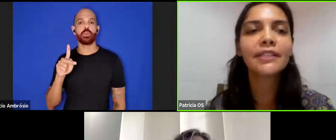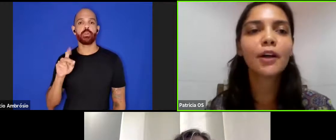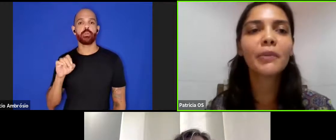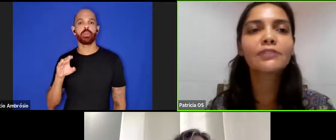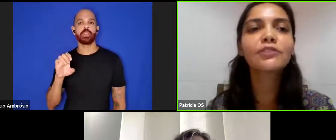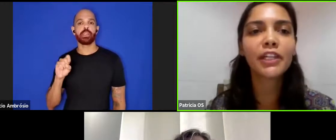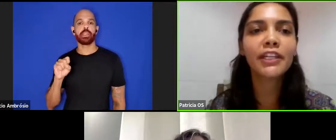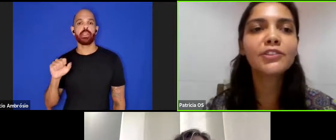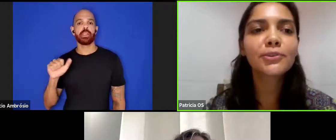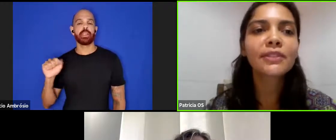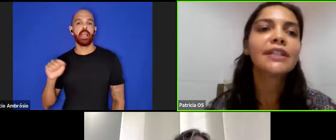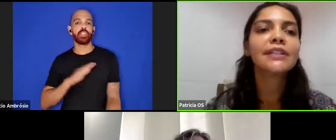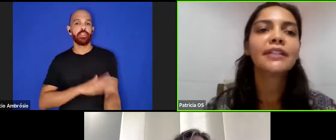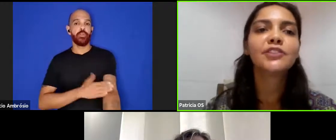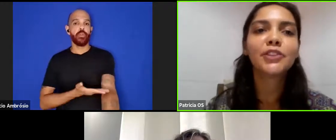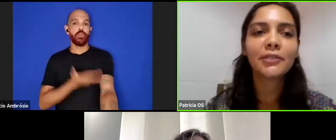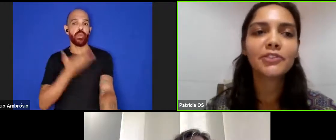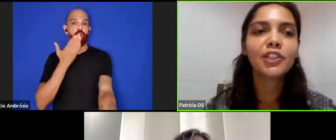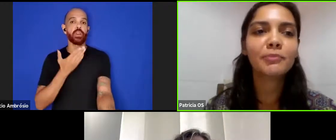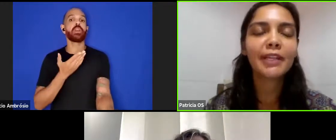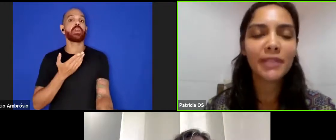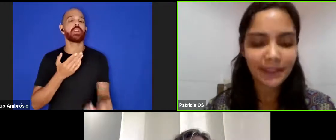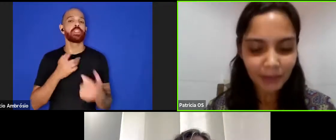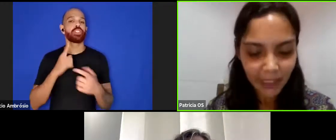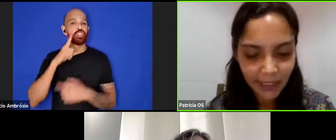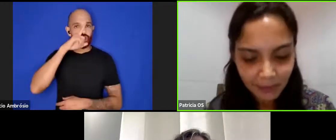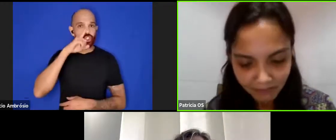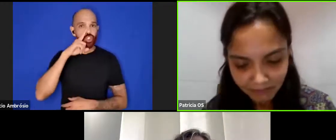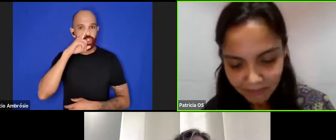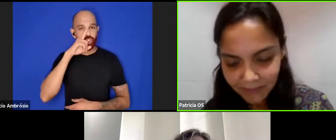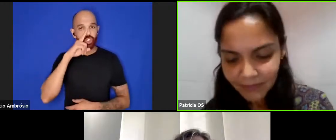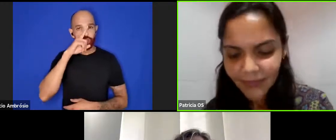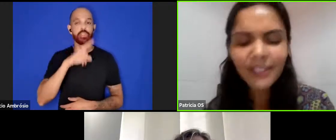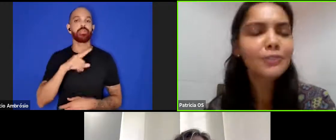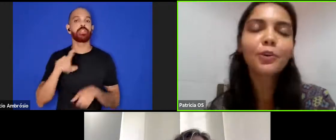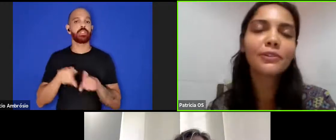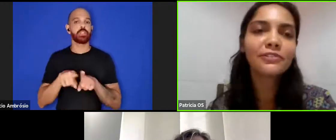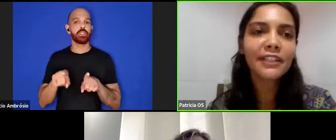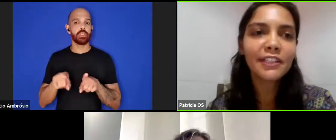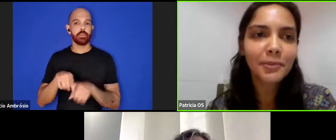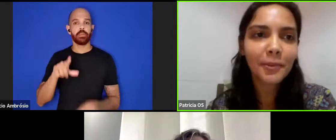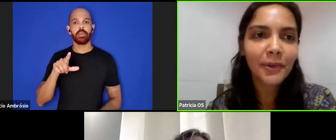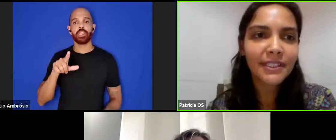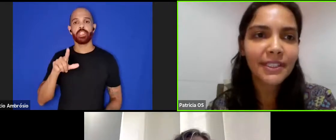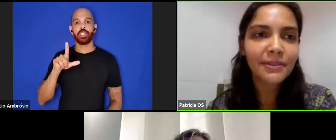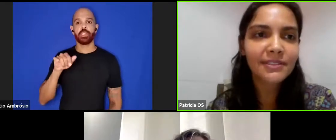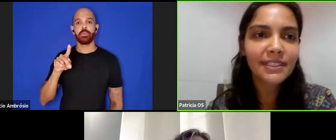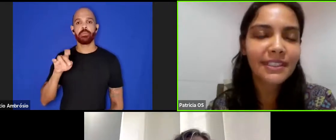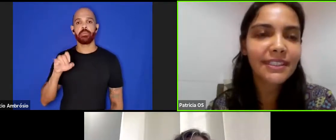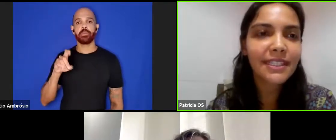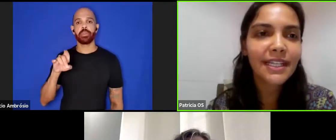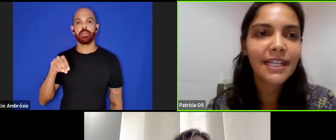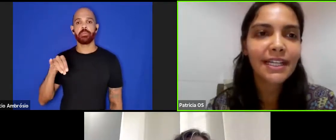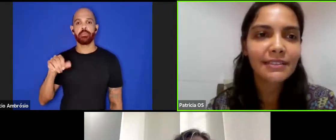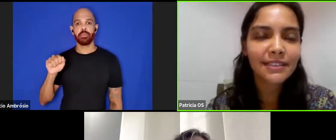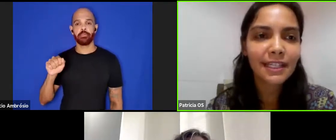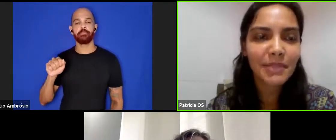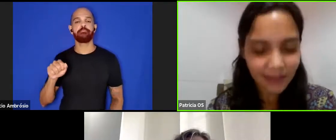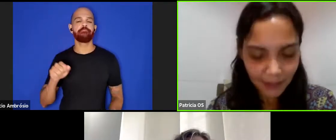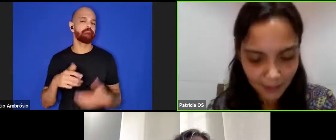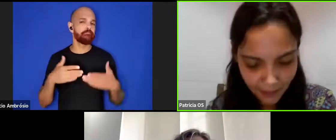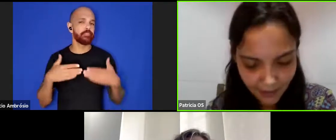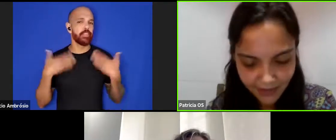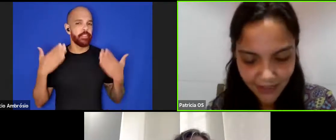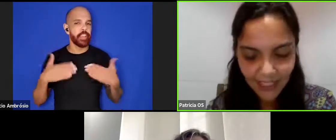hipertensão e aumento de risco, né, de dislipidemia também. E eu estou muito feliz por poder conseguir